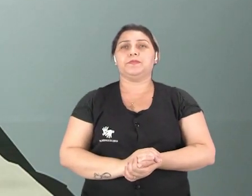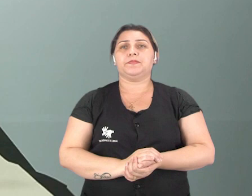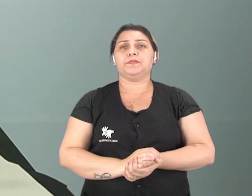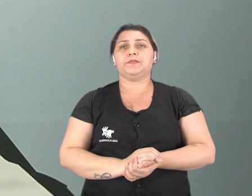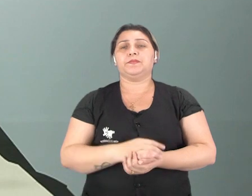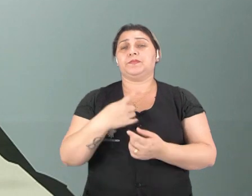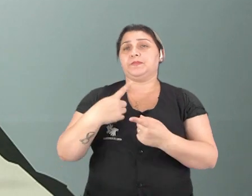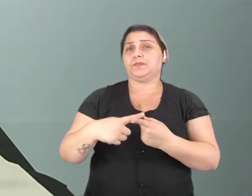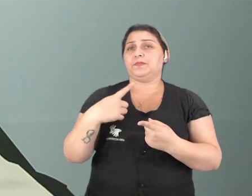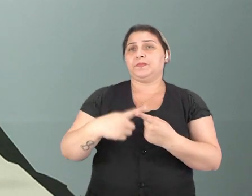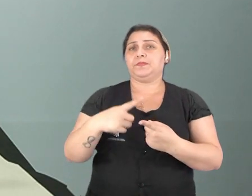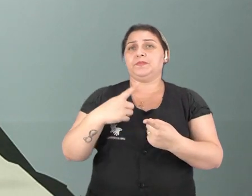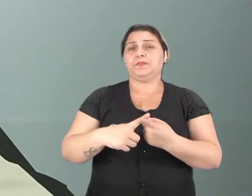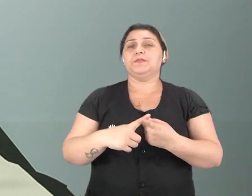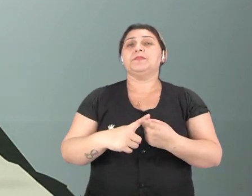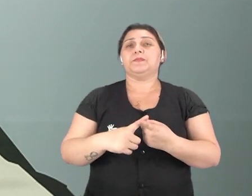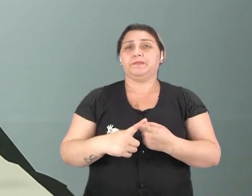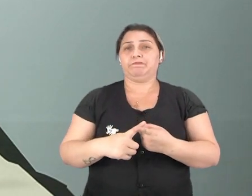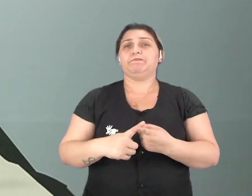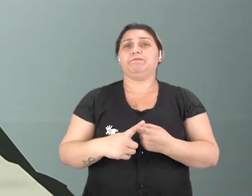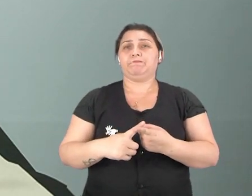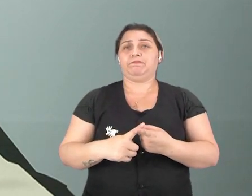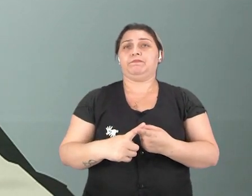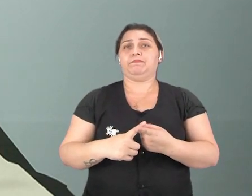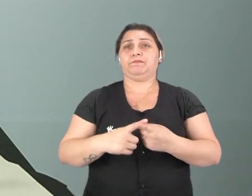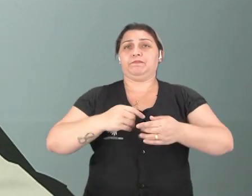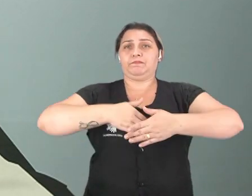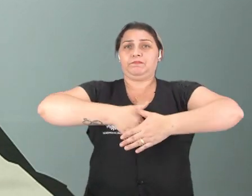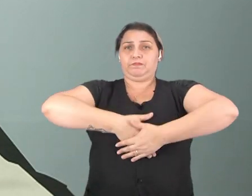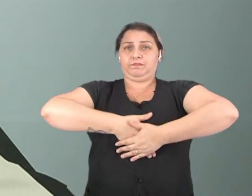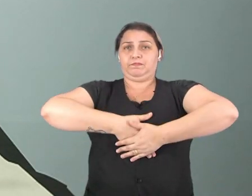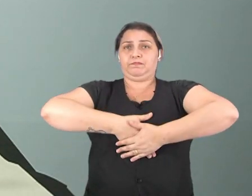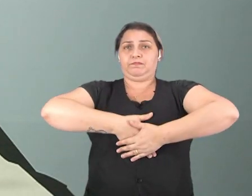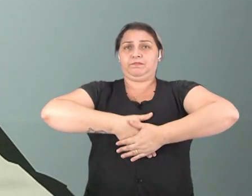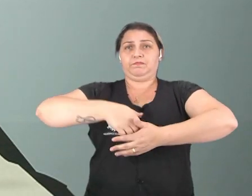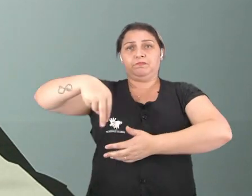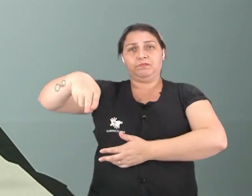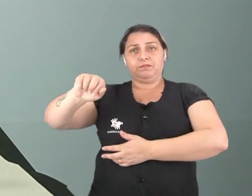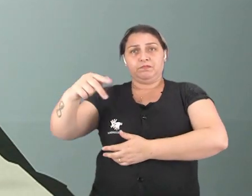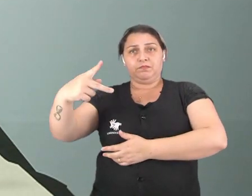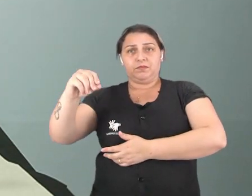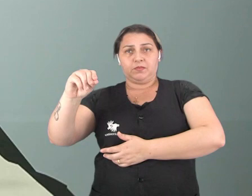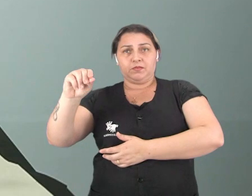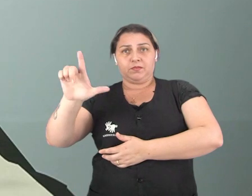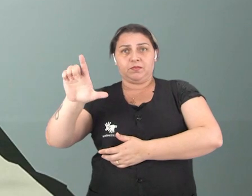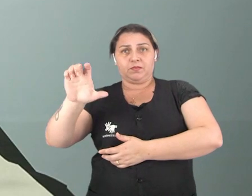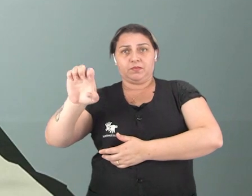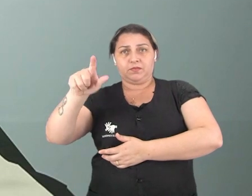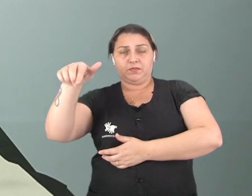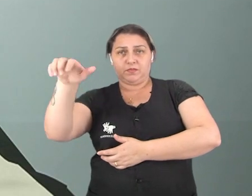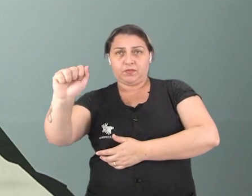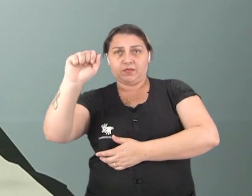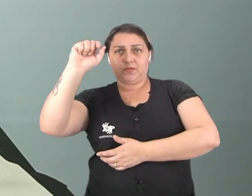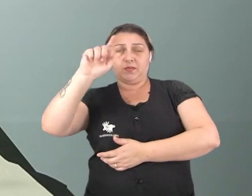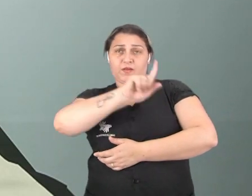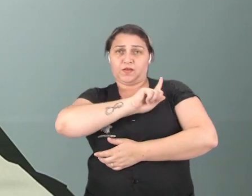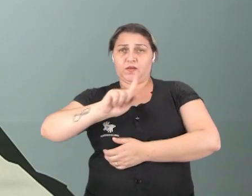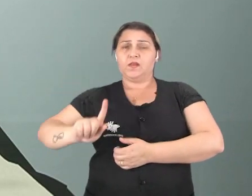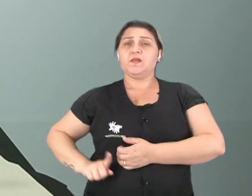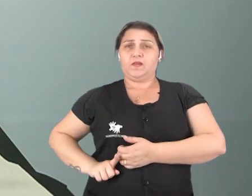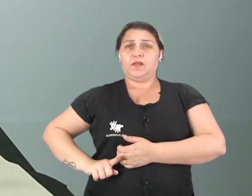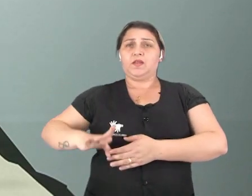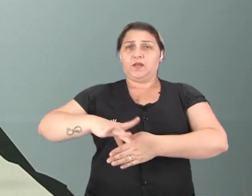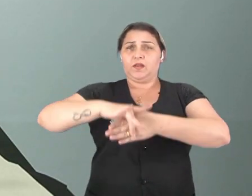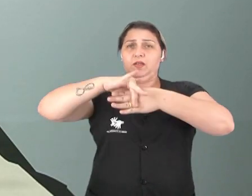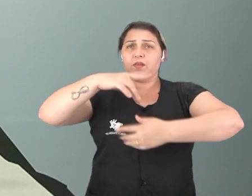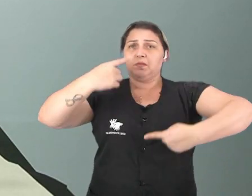estava sendo ameaçado, né, por Napoleão Bonaparte, né, que era um governador, né, uma